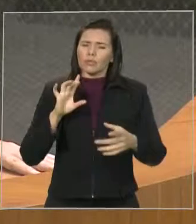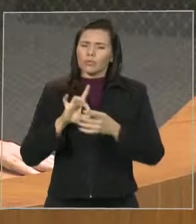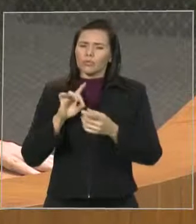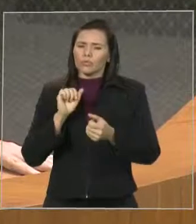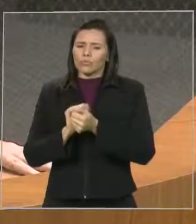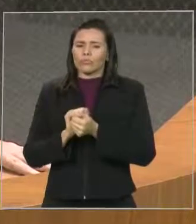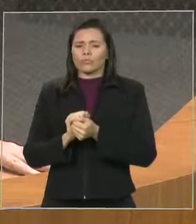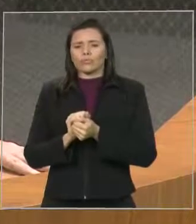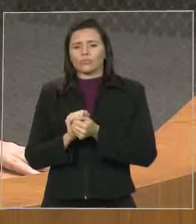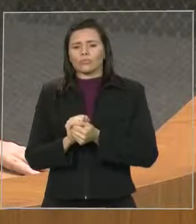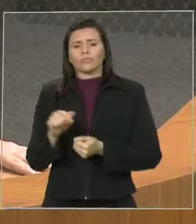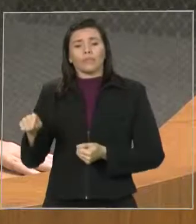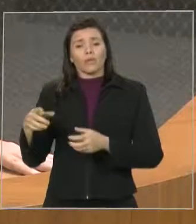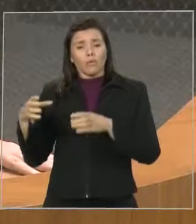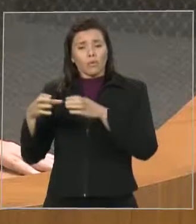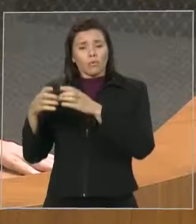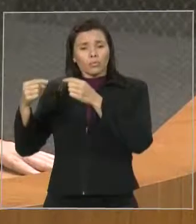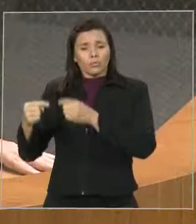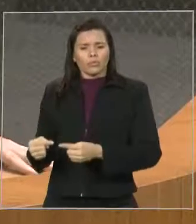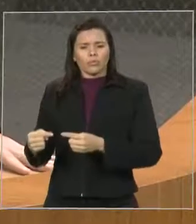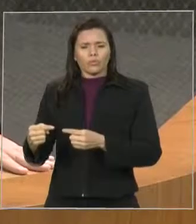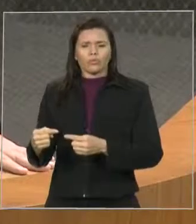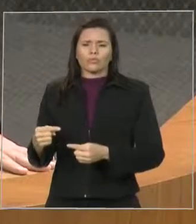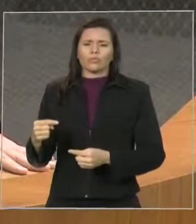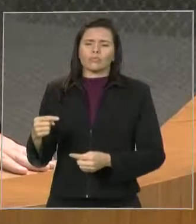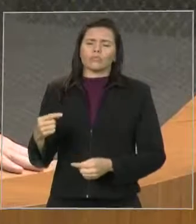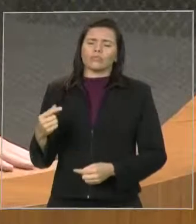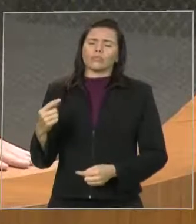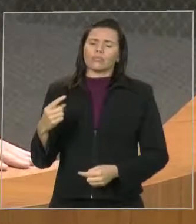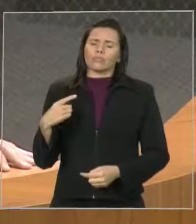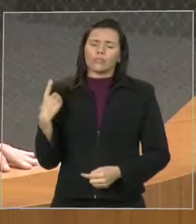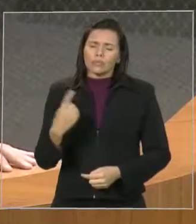sempre num nível elevado